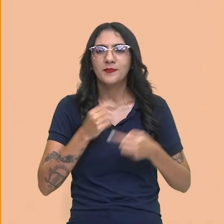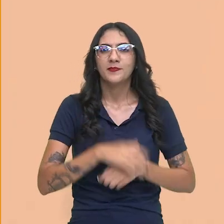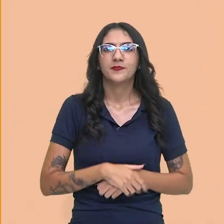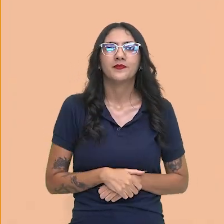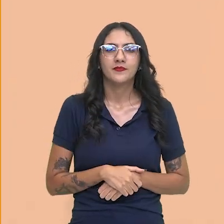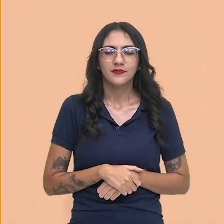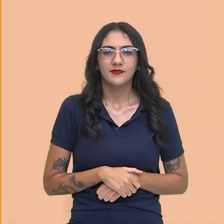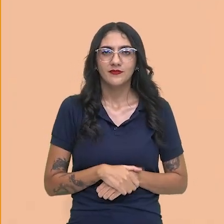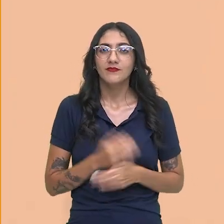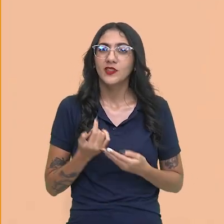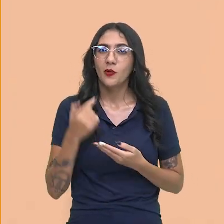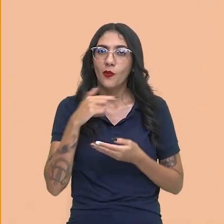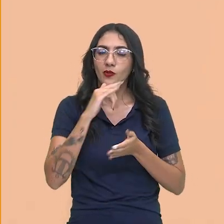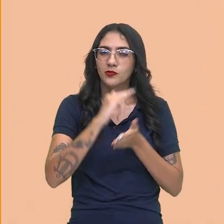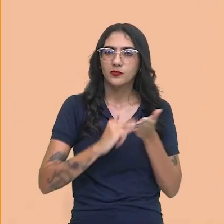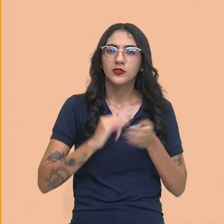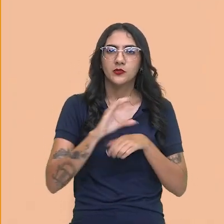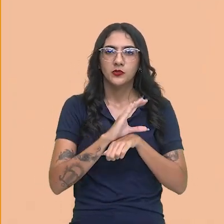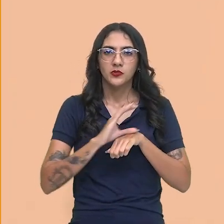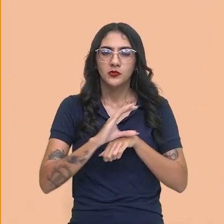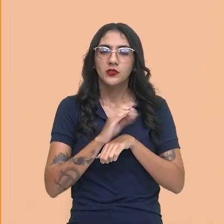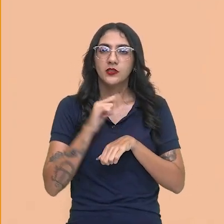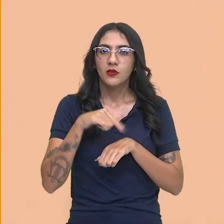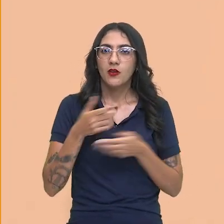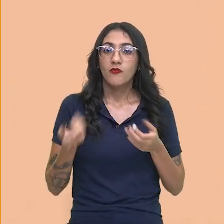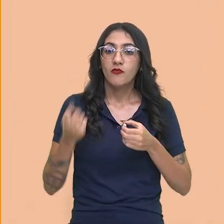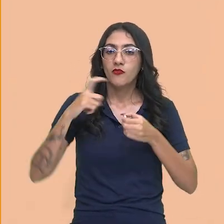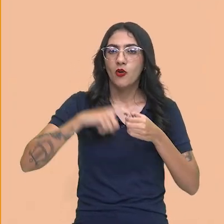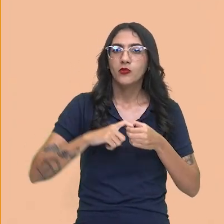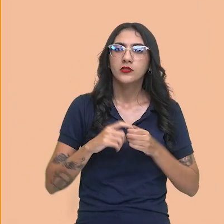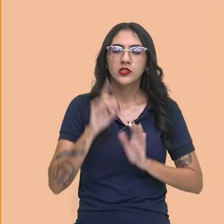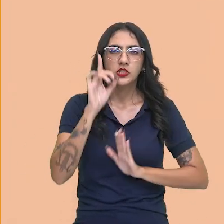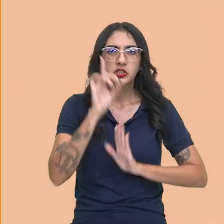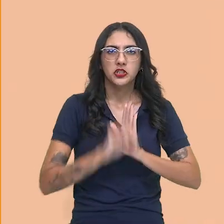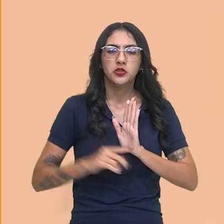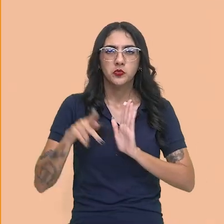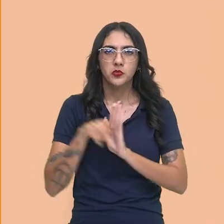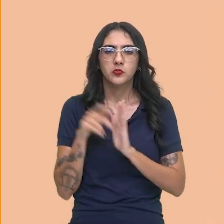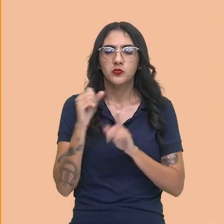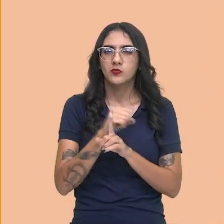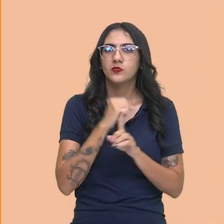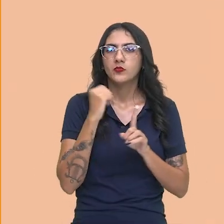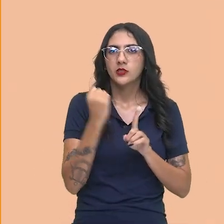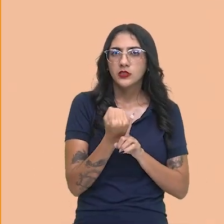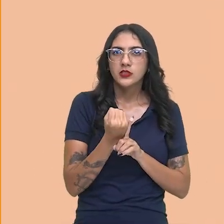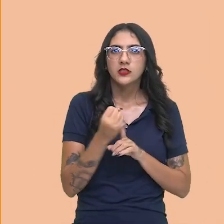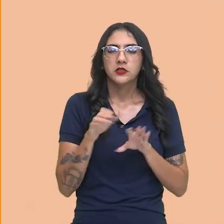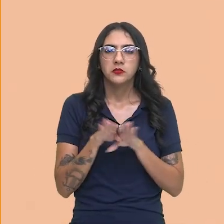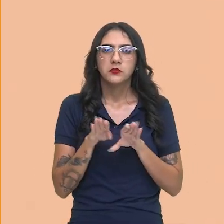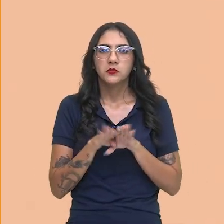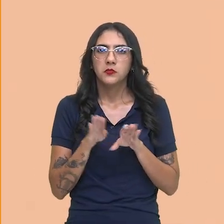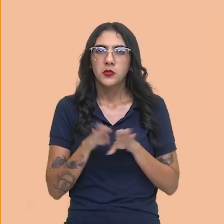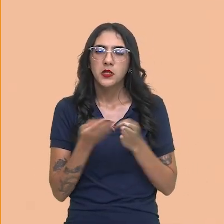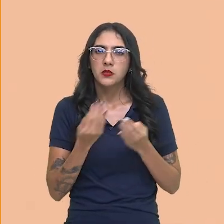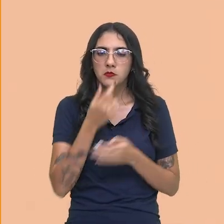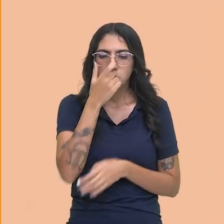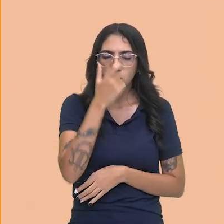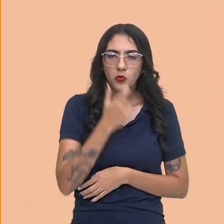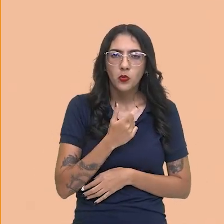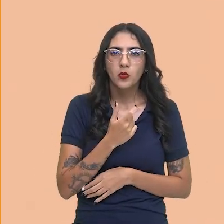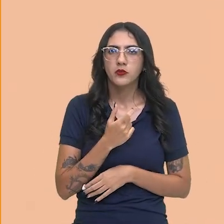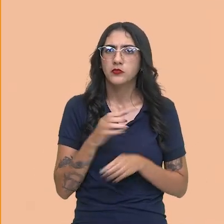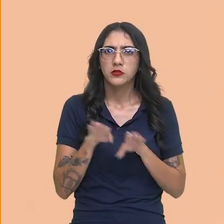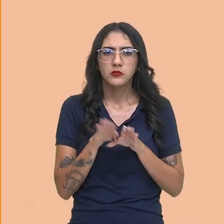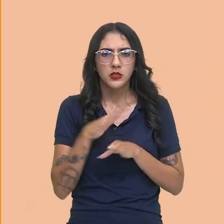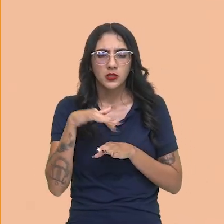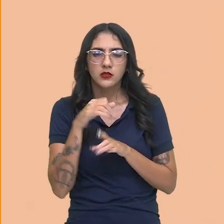vai trazer esses direitos, direitos sociais, direitos individuais, direitos